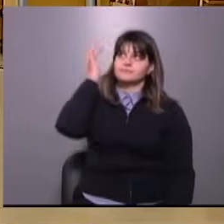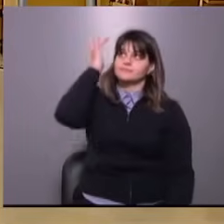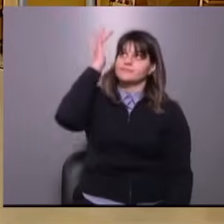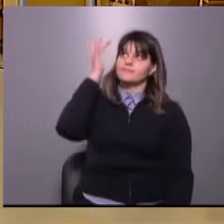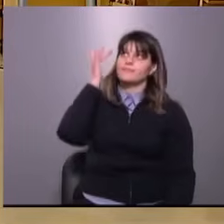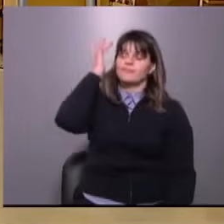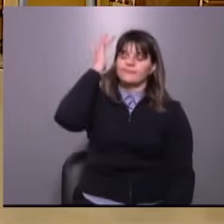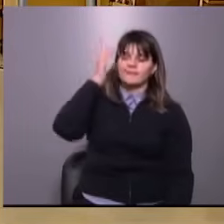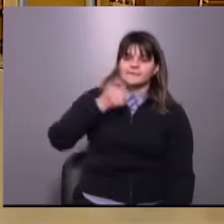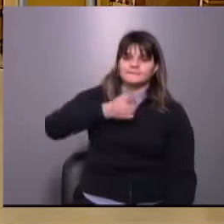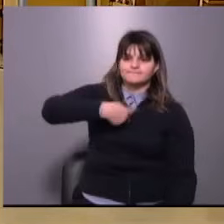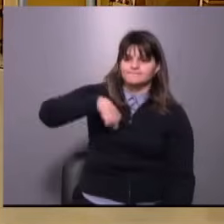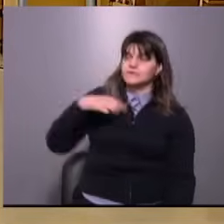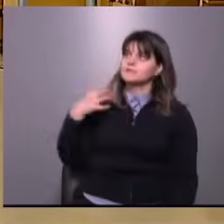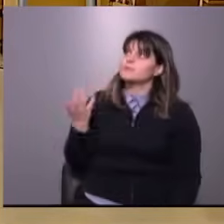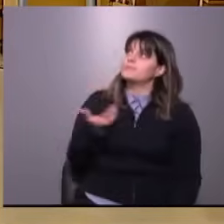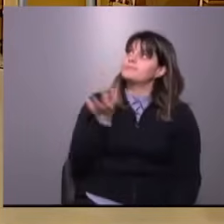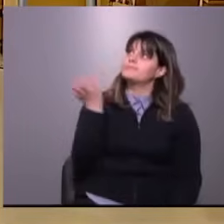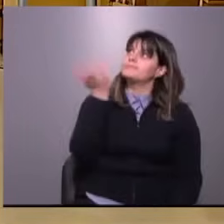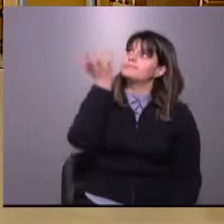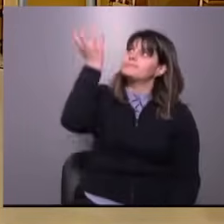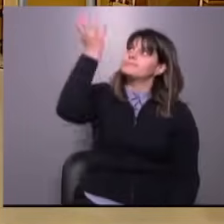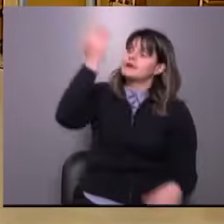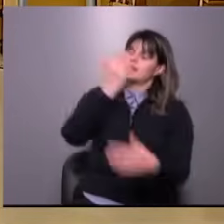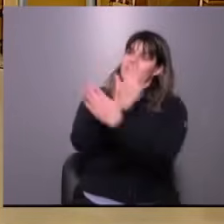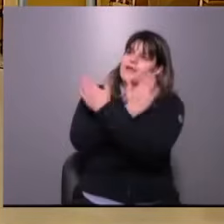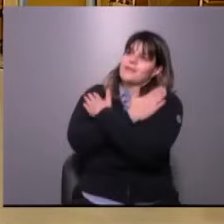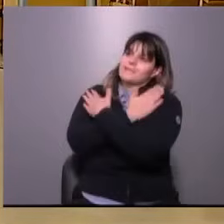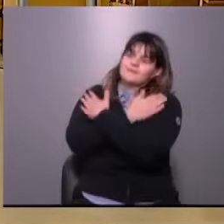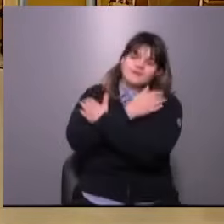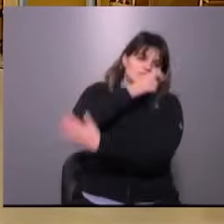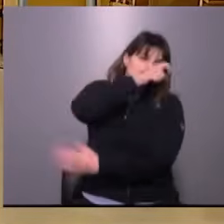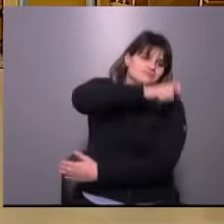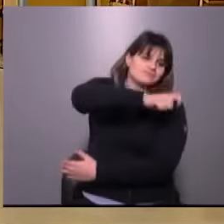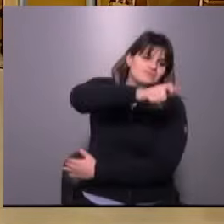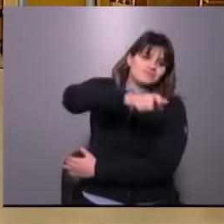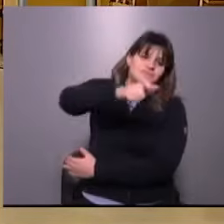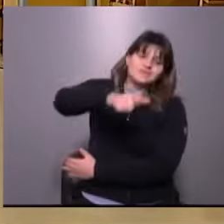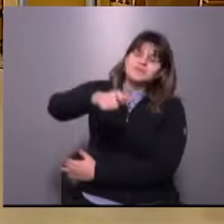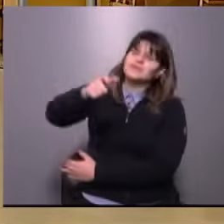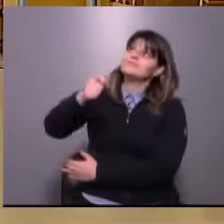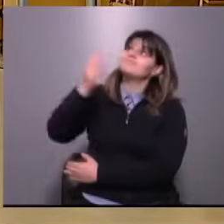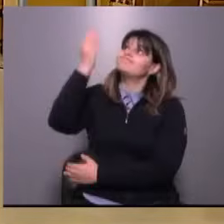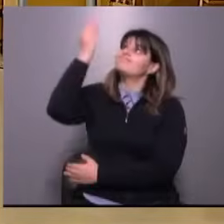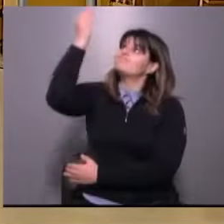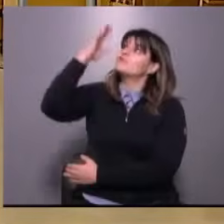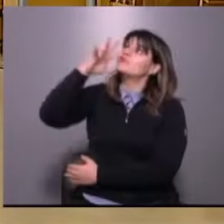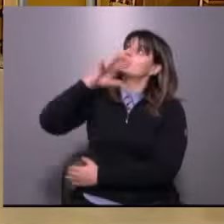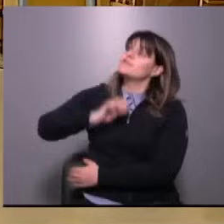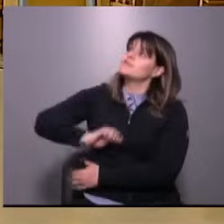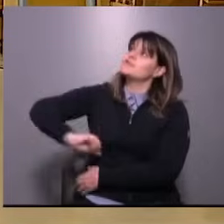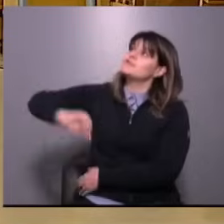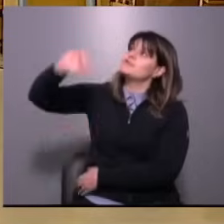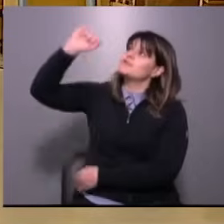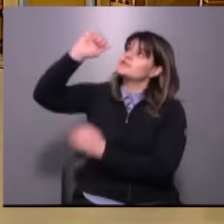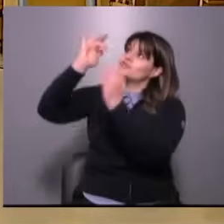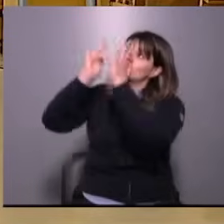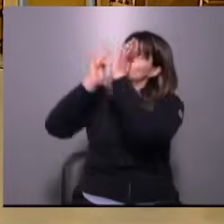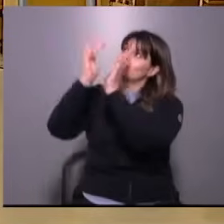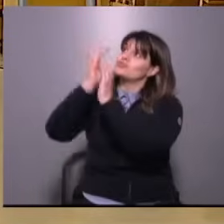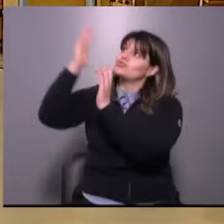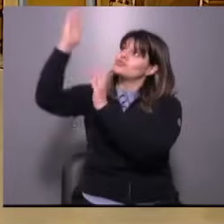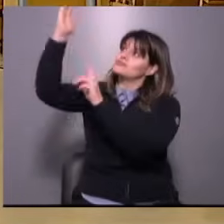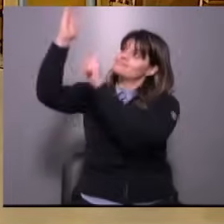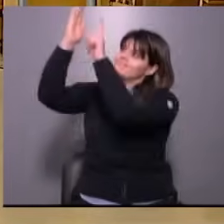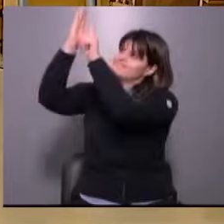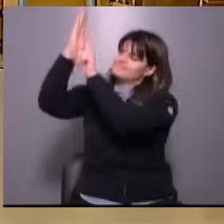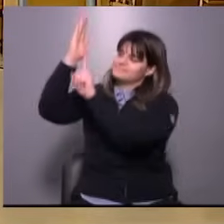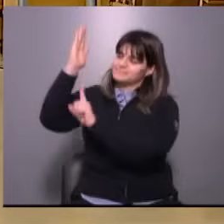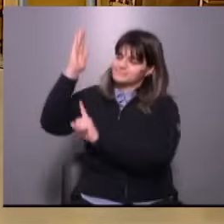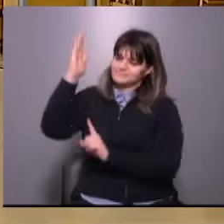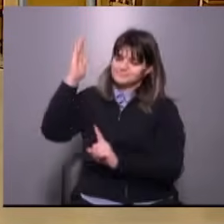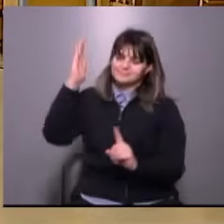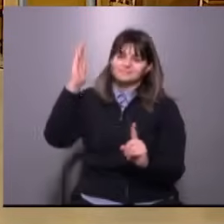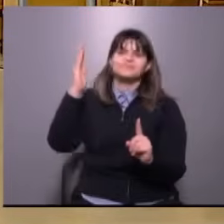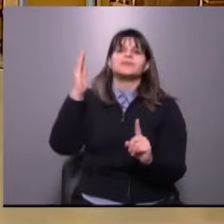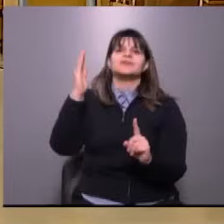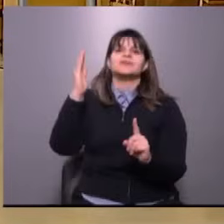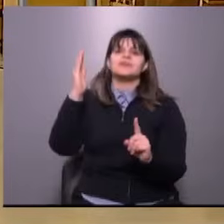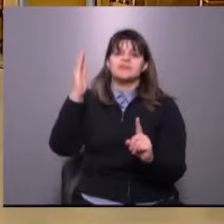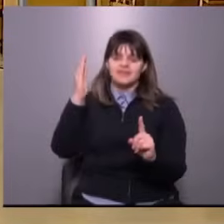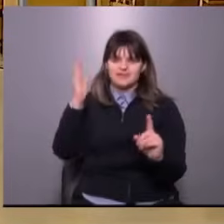Nós vos bendizemos, Pai Santo, amigo dos homens, que enviaste ao mundo o vosso Filho